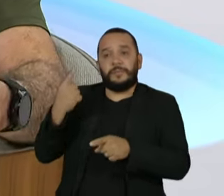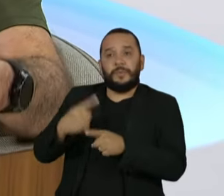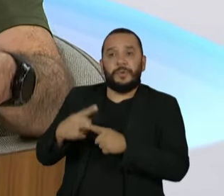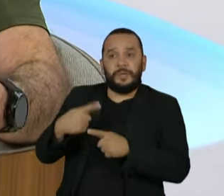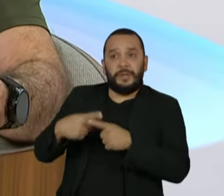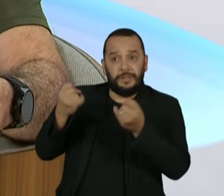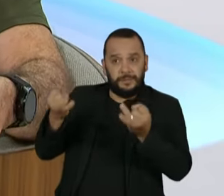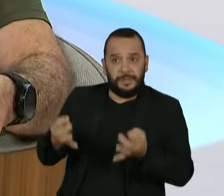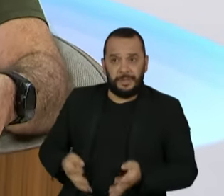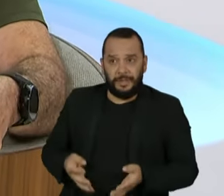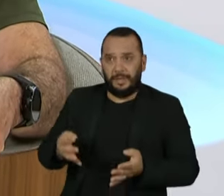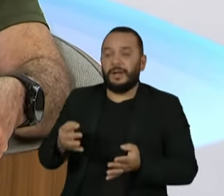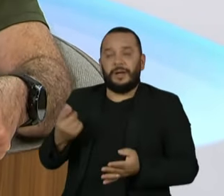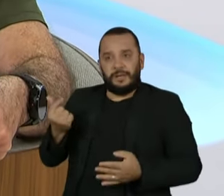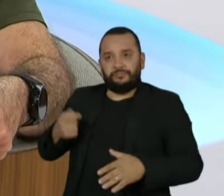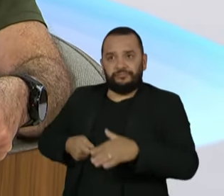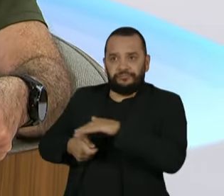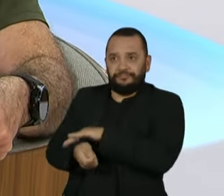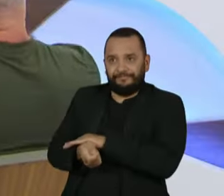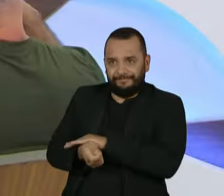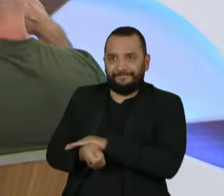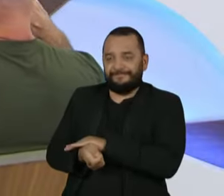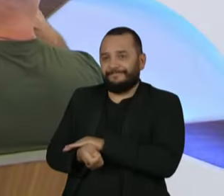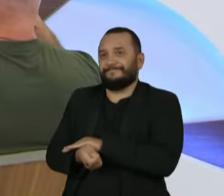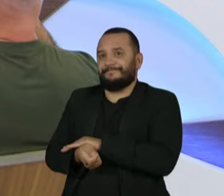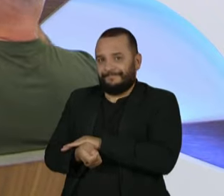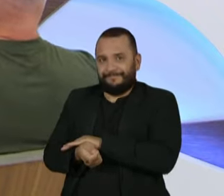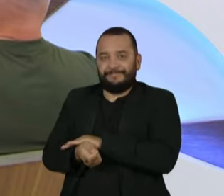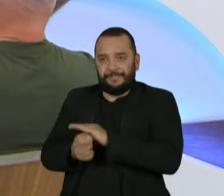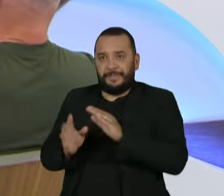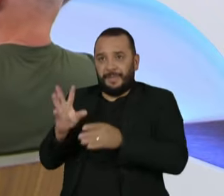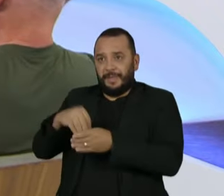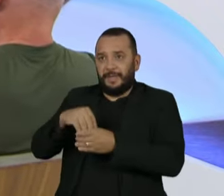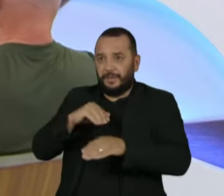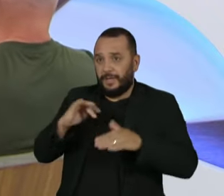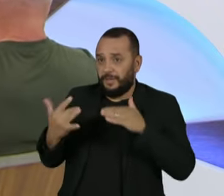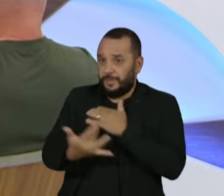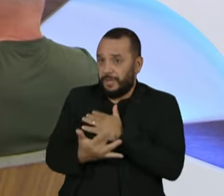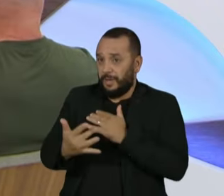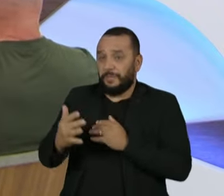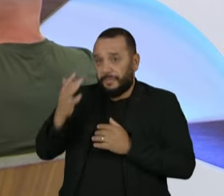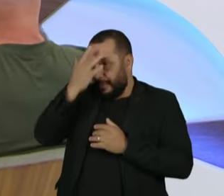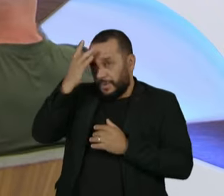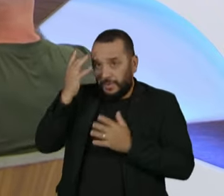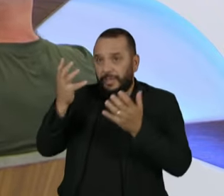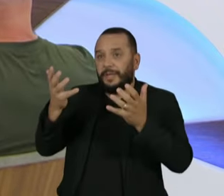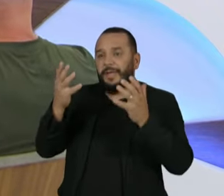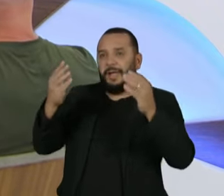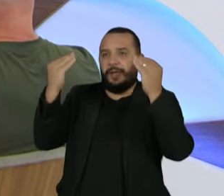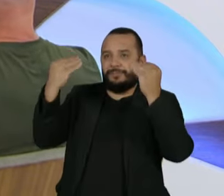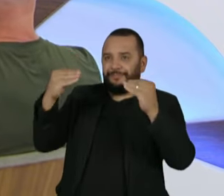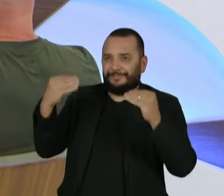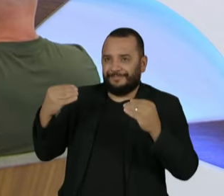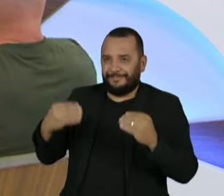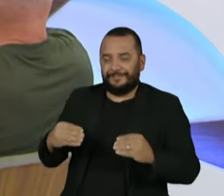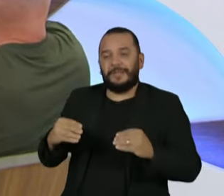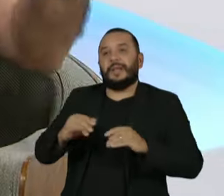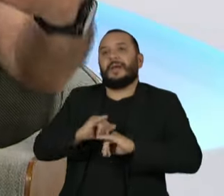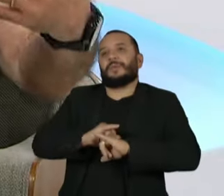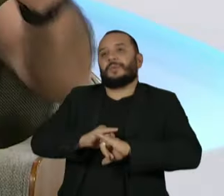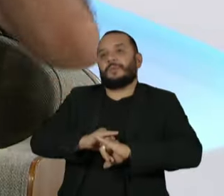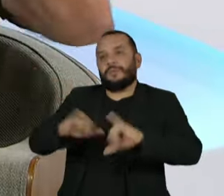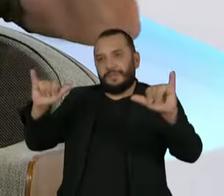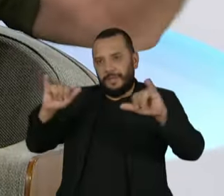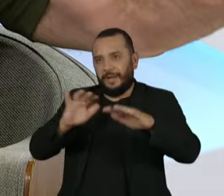postos em redes sociais vão uma gama imensa de pessoas que quer anunciar nas redes modelo antigo de anúncio